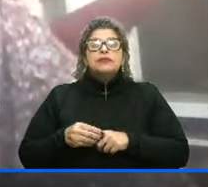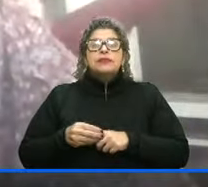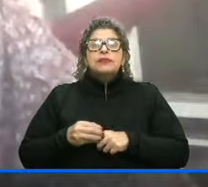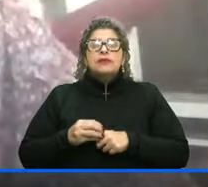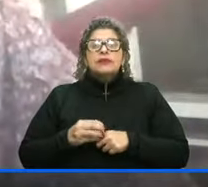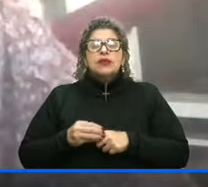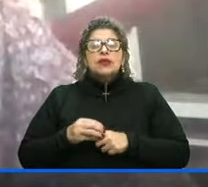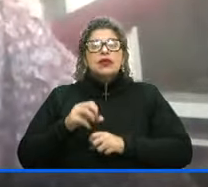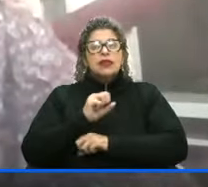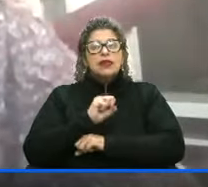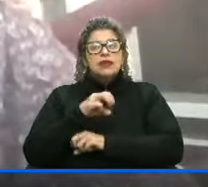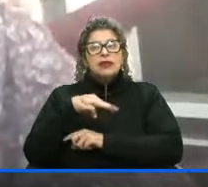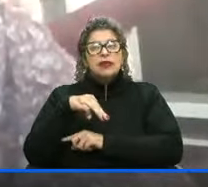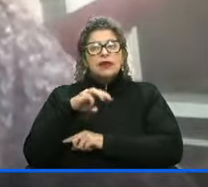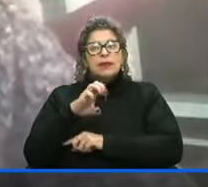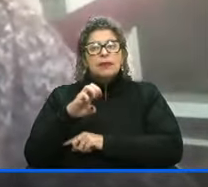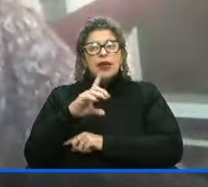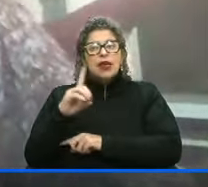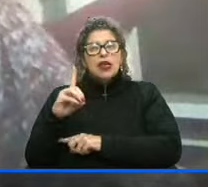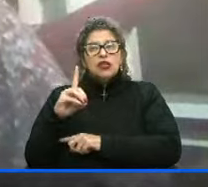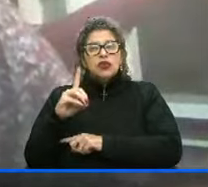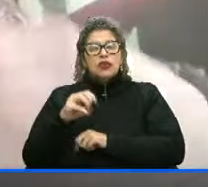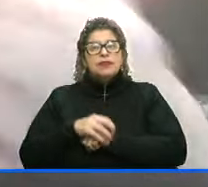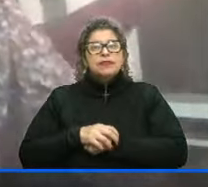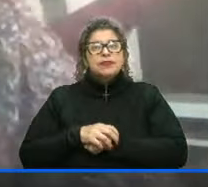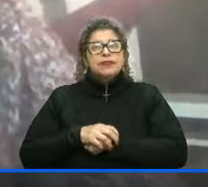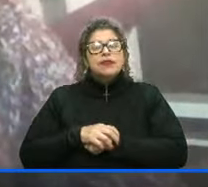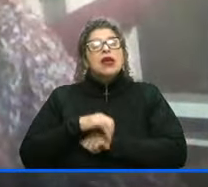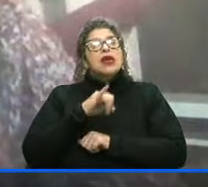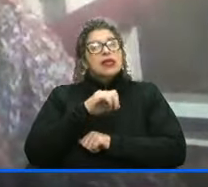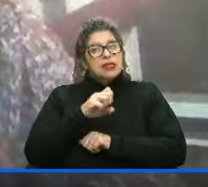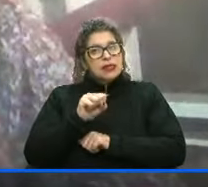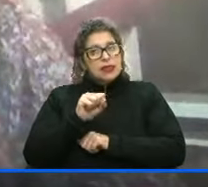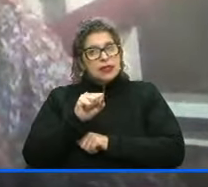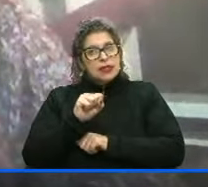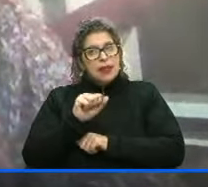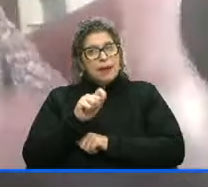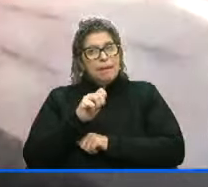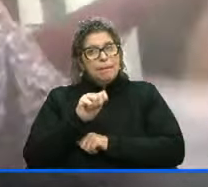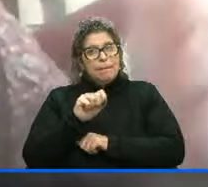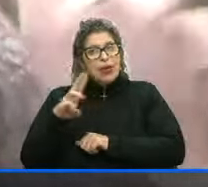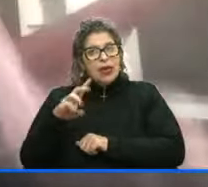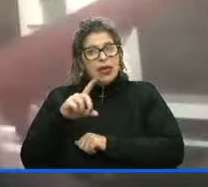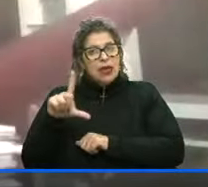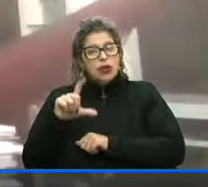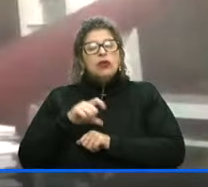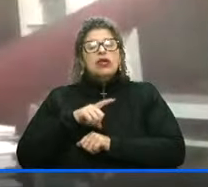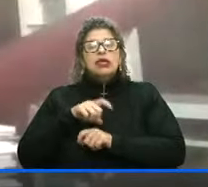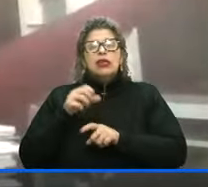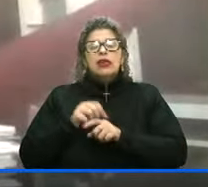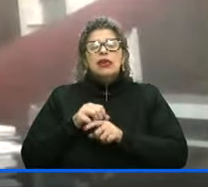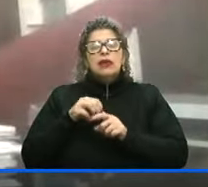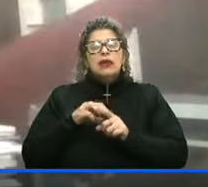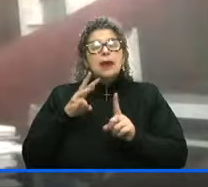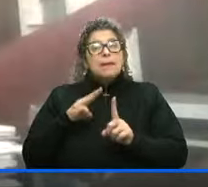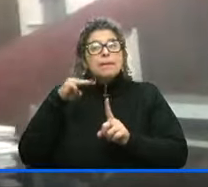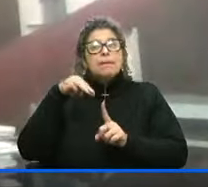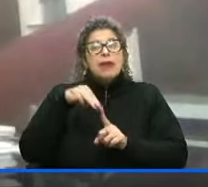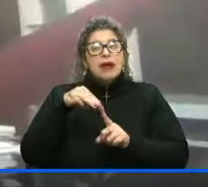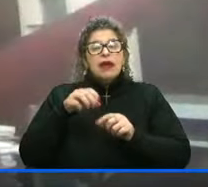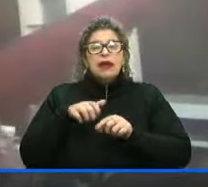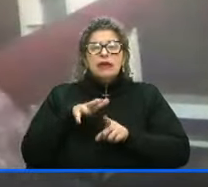ouvir a SMED, enfim, a sua leitura. A Isabel já colocou aqui o tema do Prometas, da demanda, só a demanda